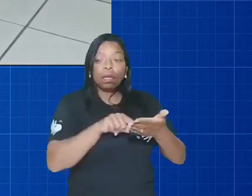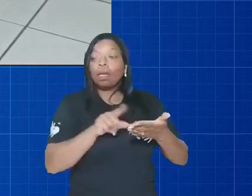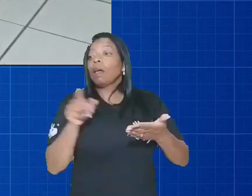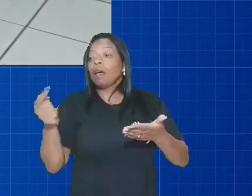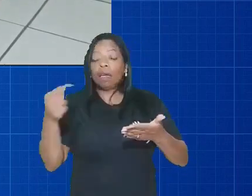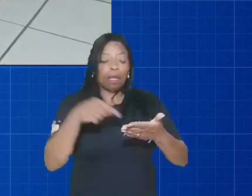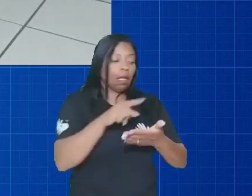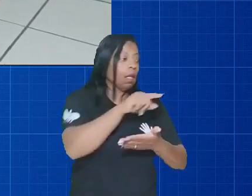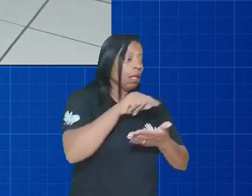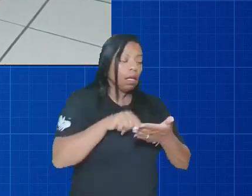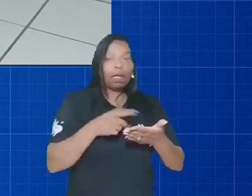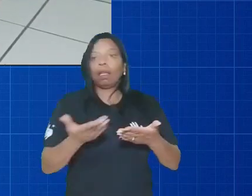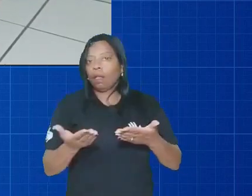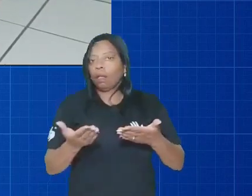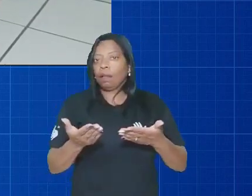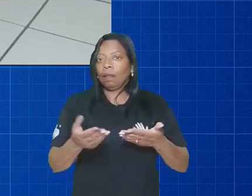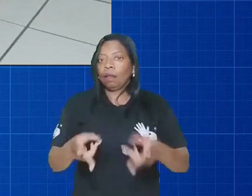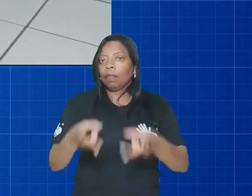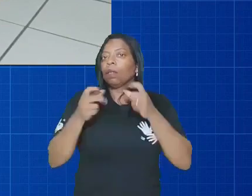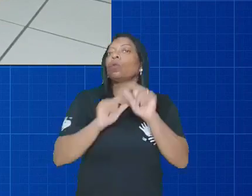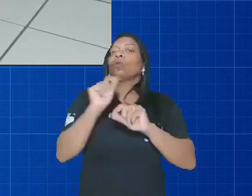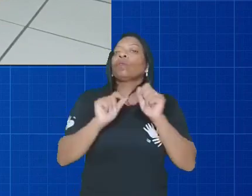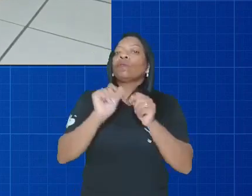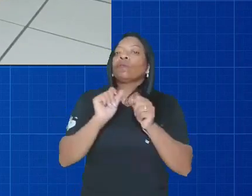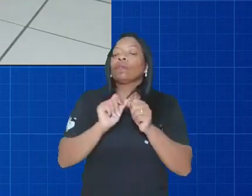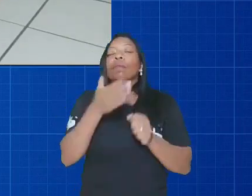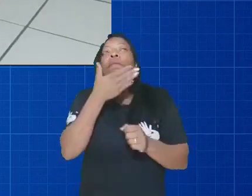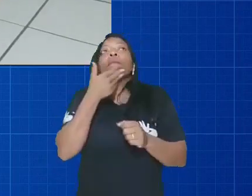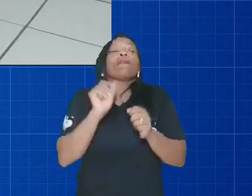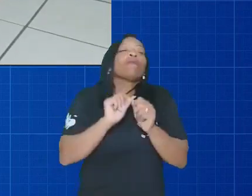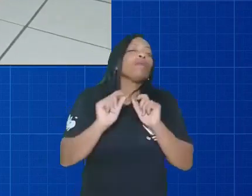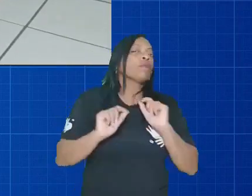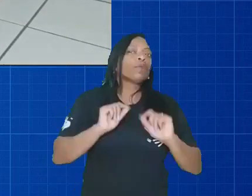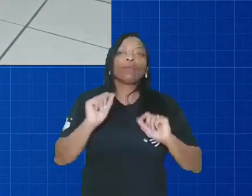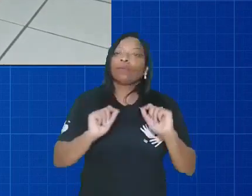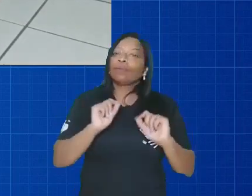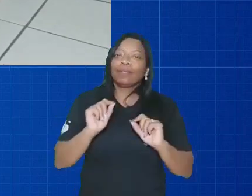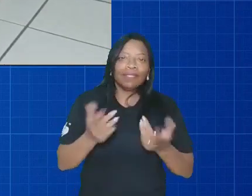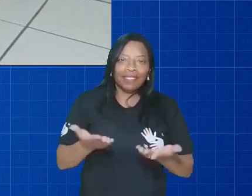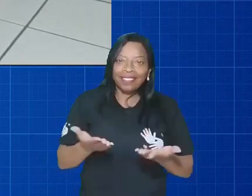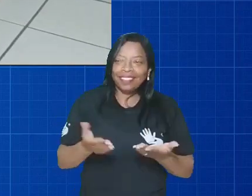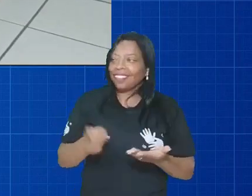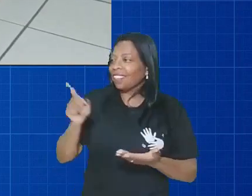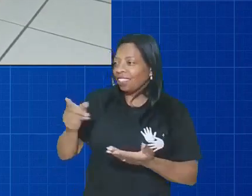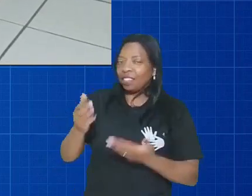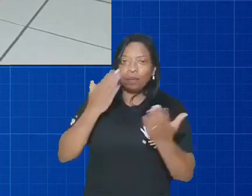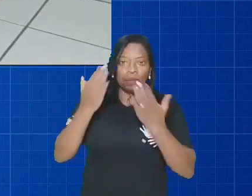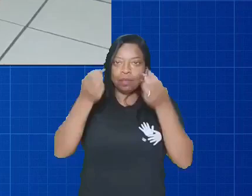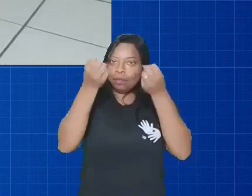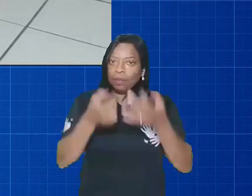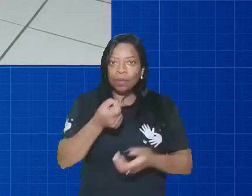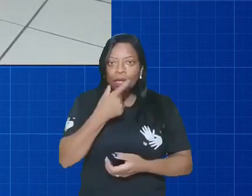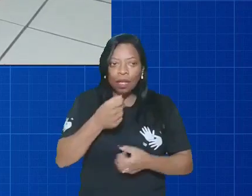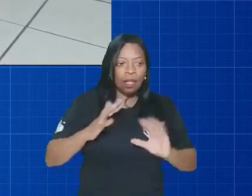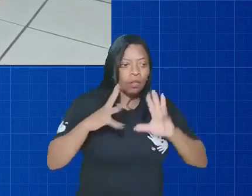na saúde identificar, para a gente já identificar qual que vai ser a melhor medida, né? Às vezes não precisa, né, igual a Priscila falou, né? Não precisa de